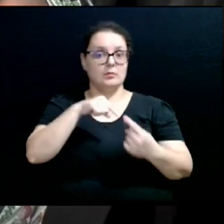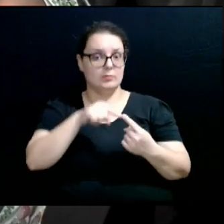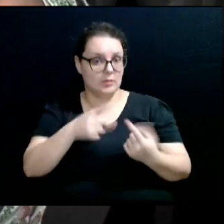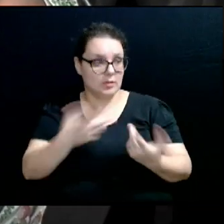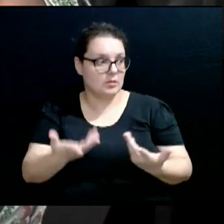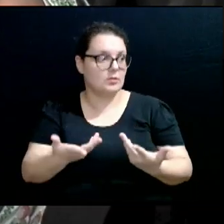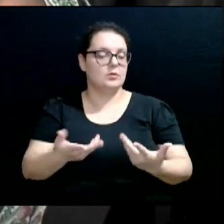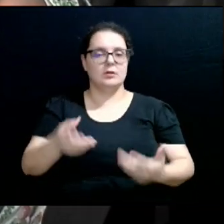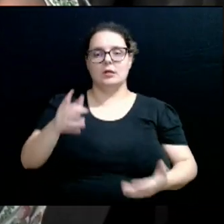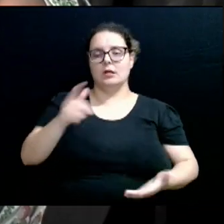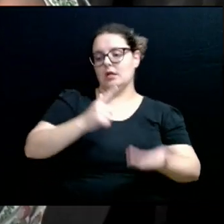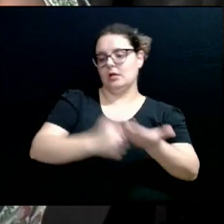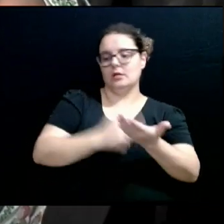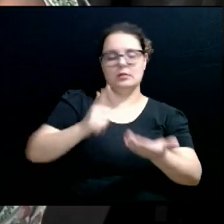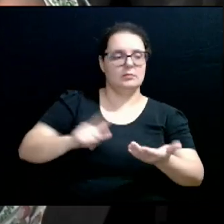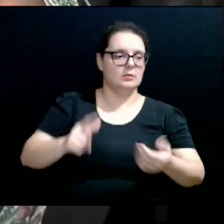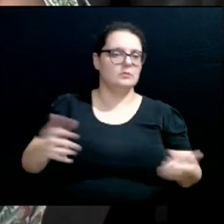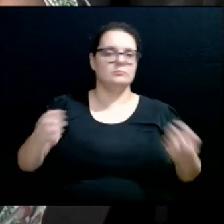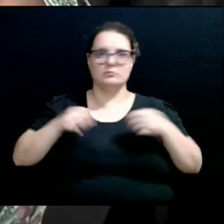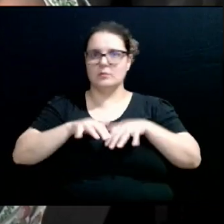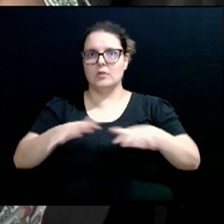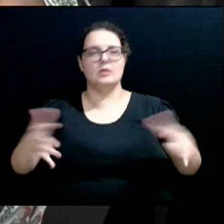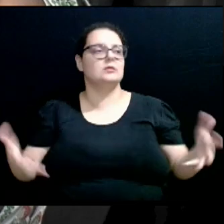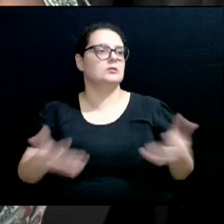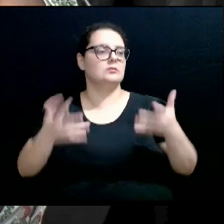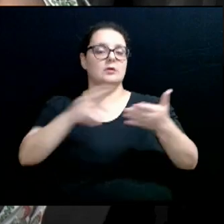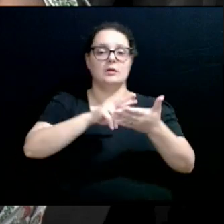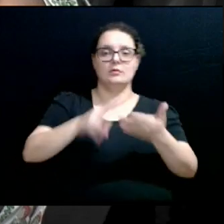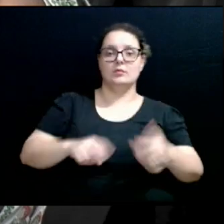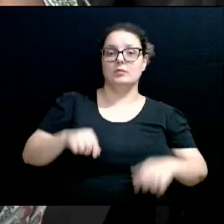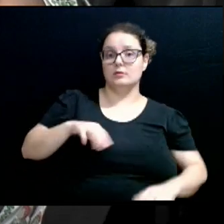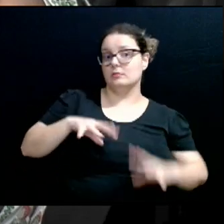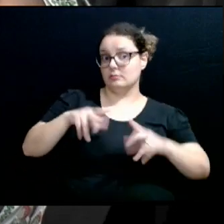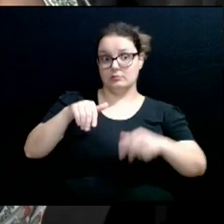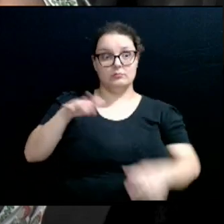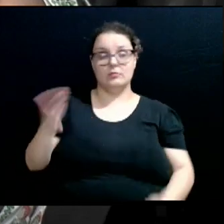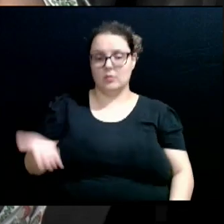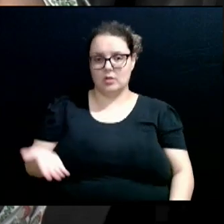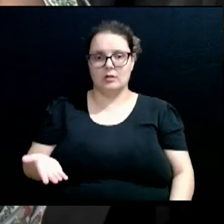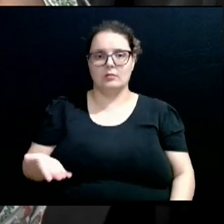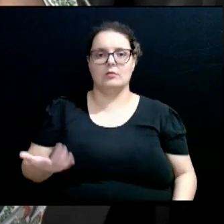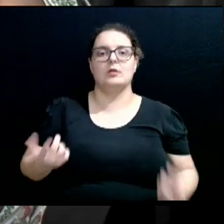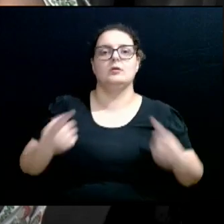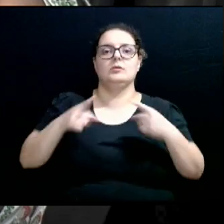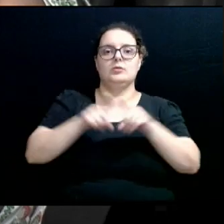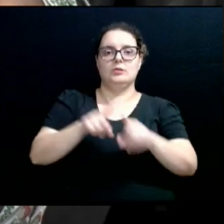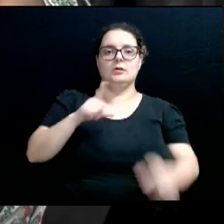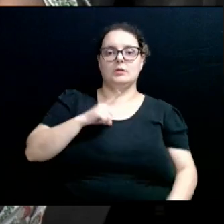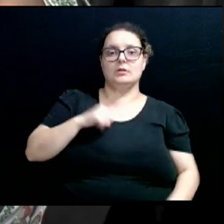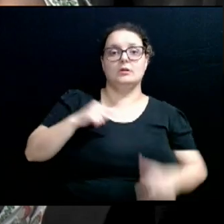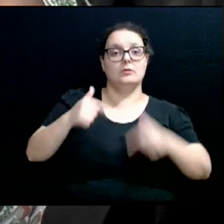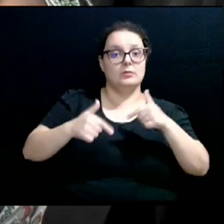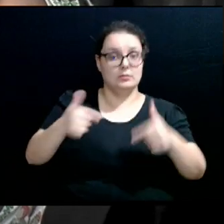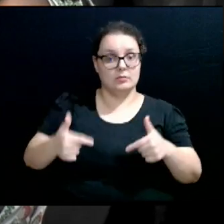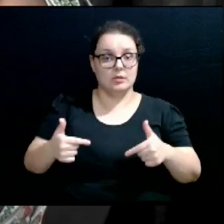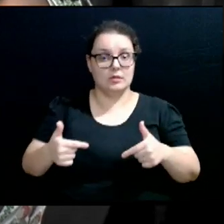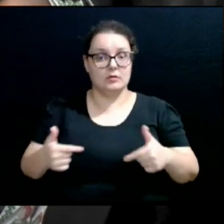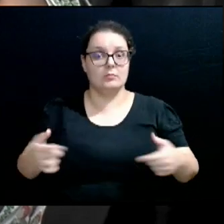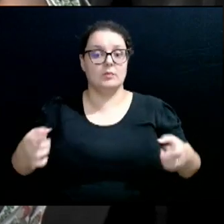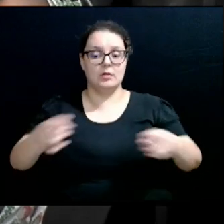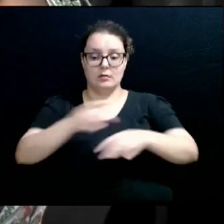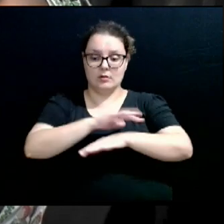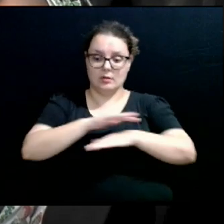de incentivar a leitura e tudo mais, aliado a isso, você tem um trabalho de combate ao racismo, um trabalho de